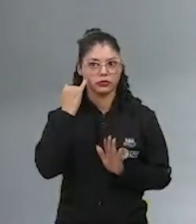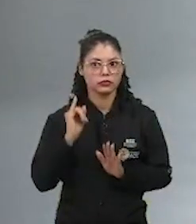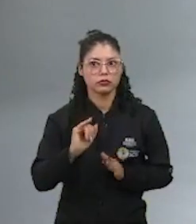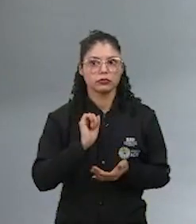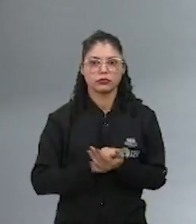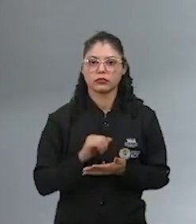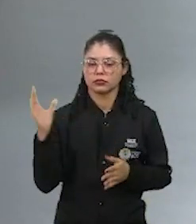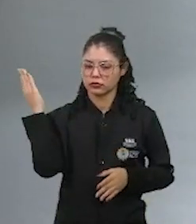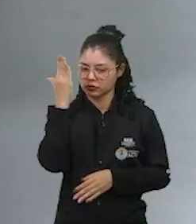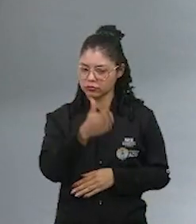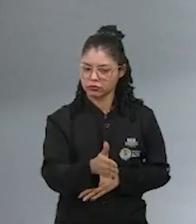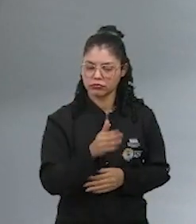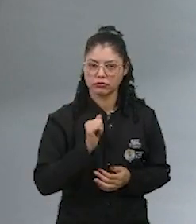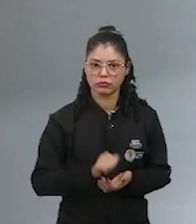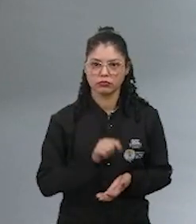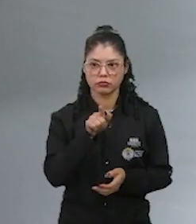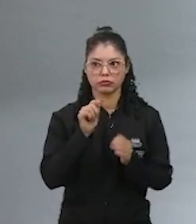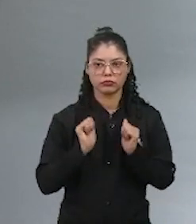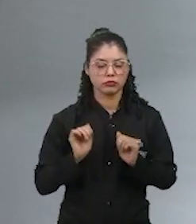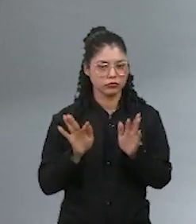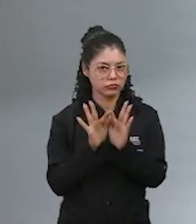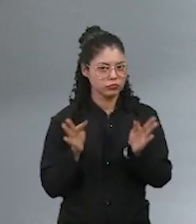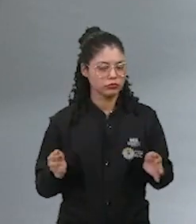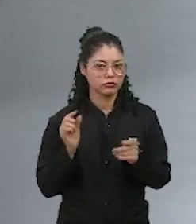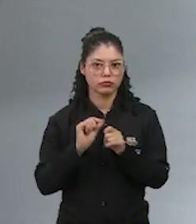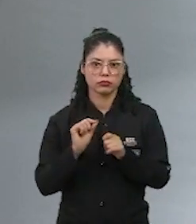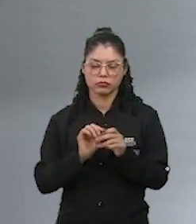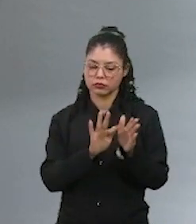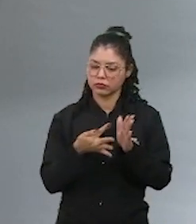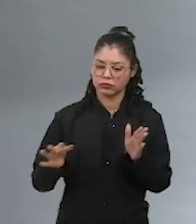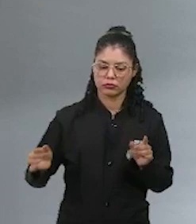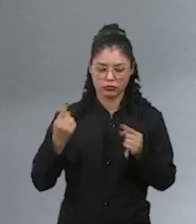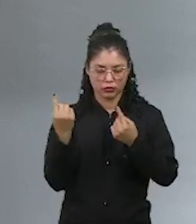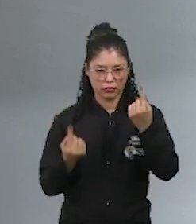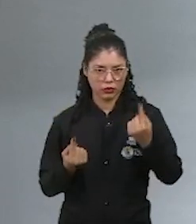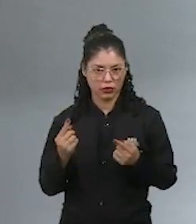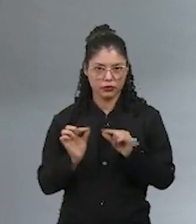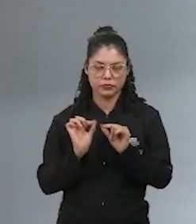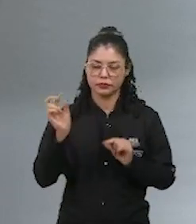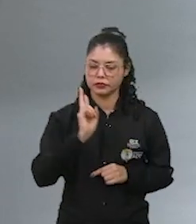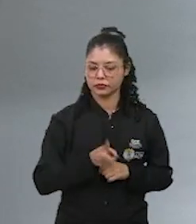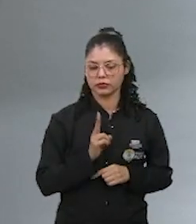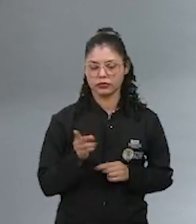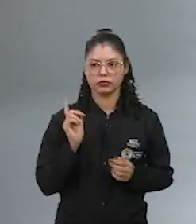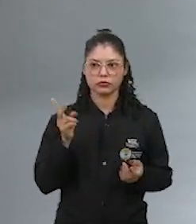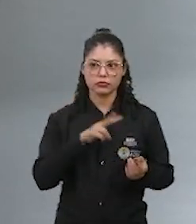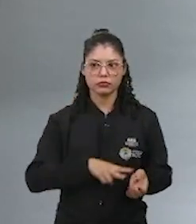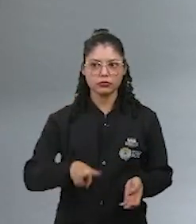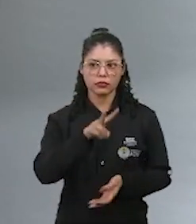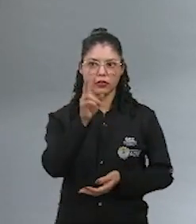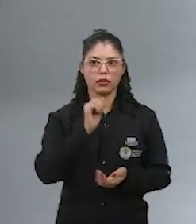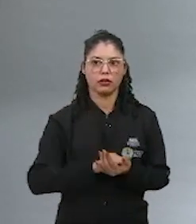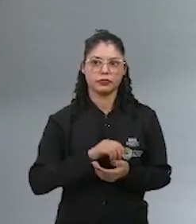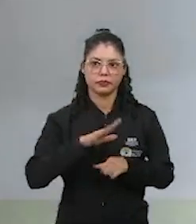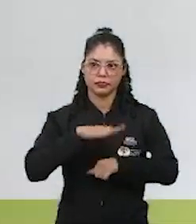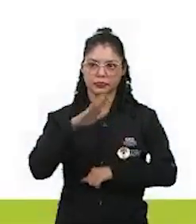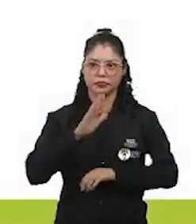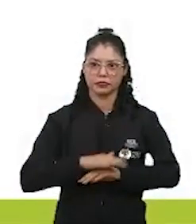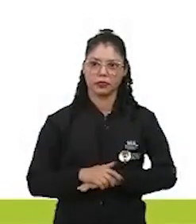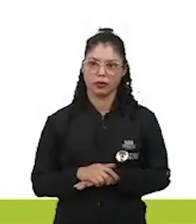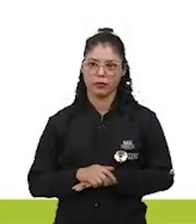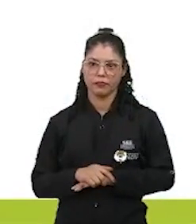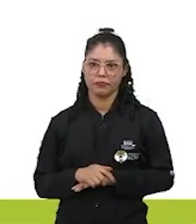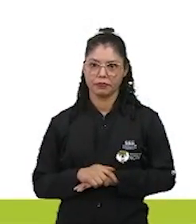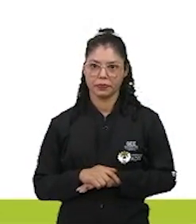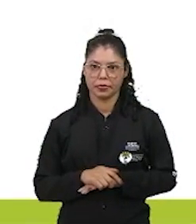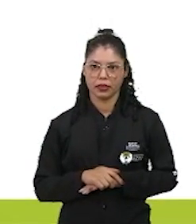teorema de maneira bem direta e você pode simplesmente pegar a fórmula da distância entre dois pontos e vai chegar no mesmo valor, tá bom? Vamos a mais exemplos. Eu tenho